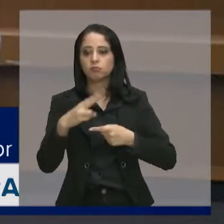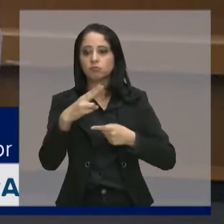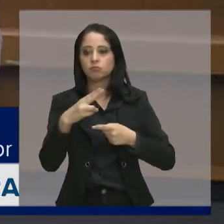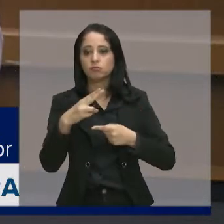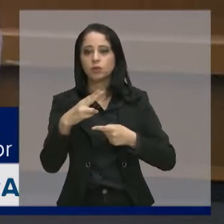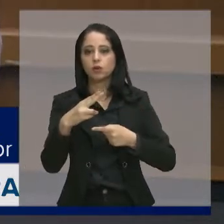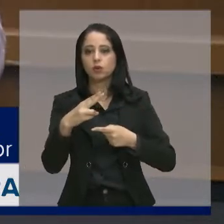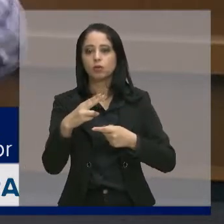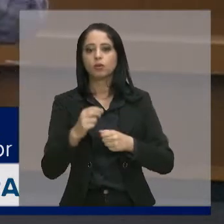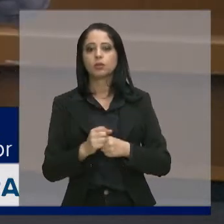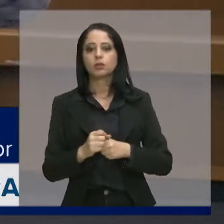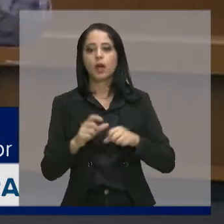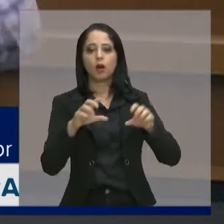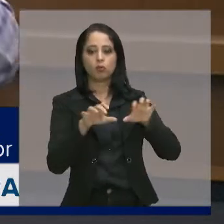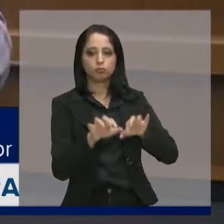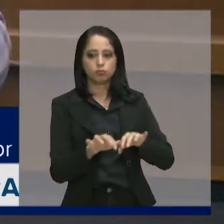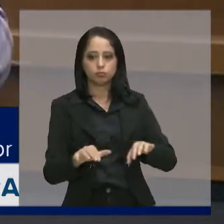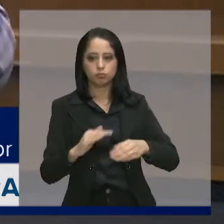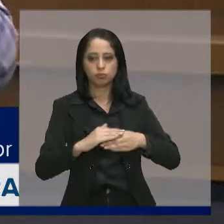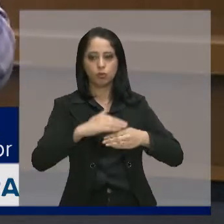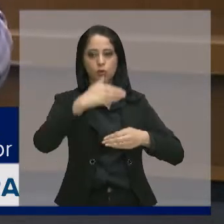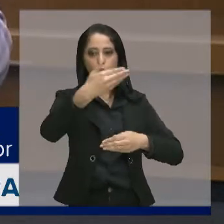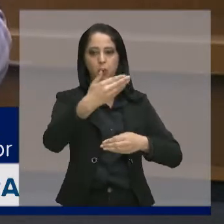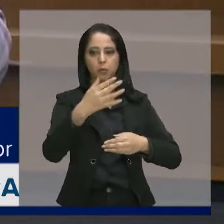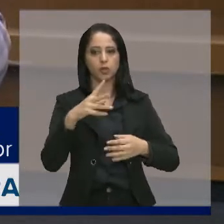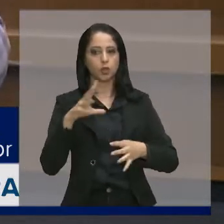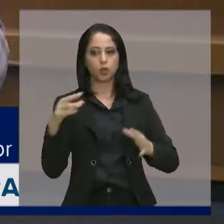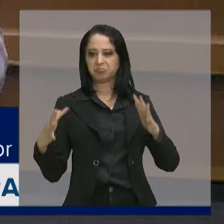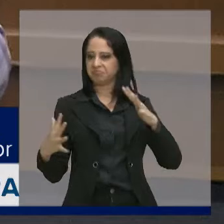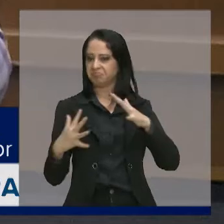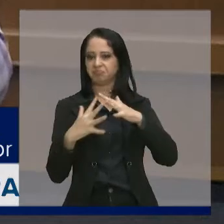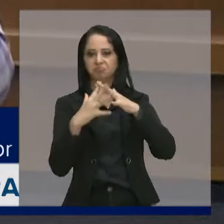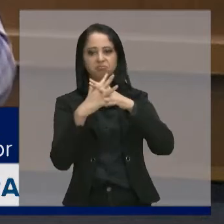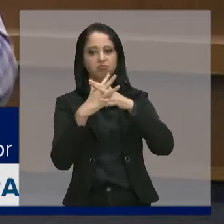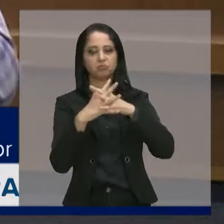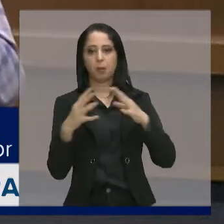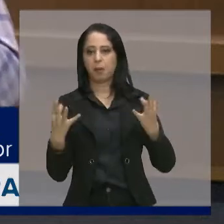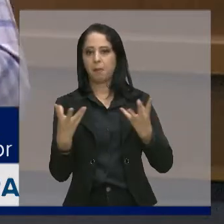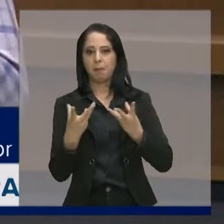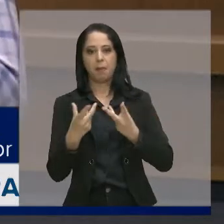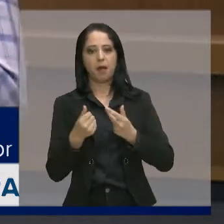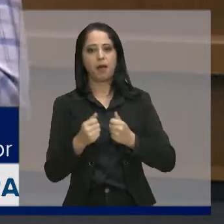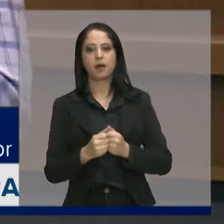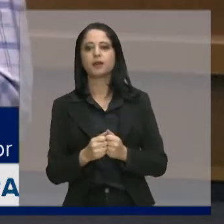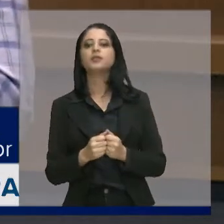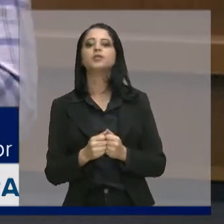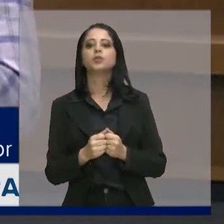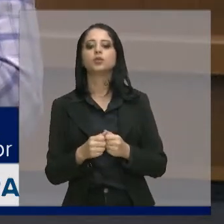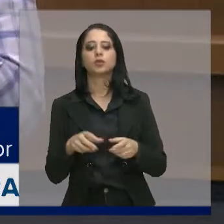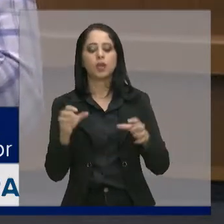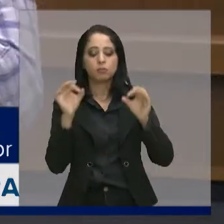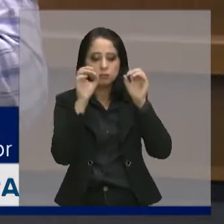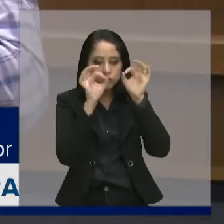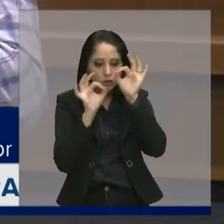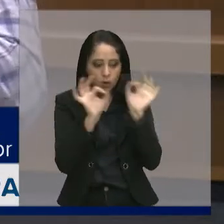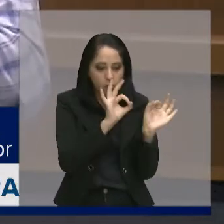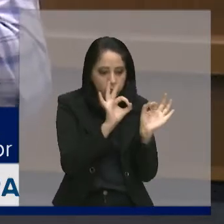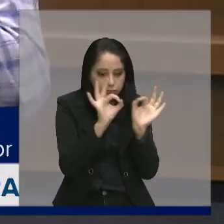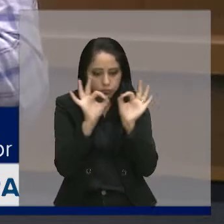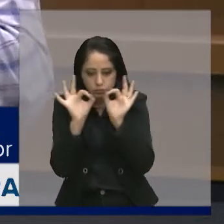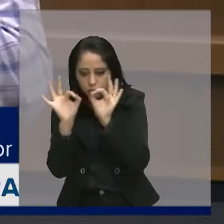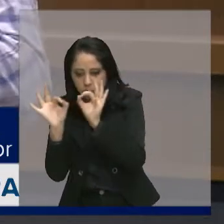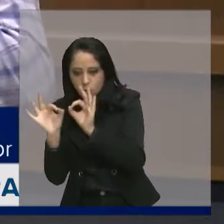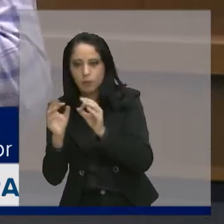o supercomputador que tem em Cachoeira Paulista, o Tupã, no serviço que presta em relação à meteorologia. Isso